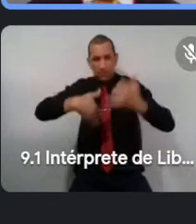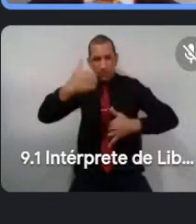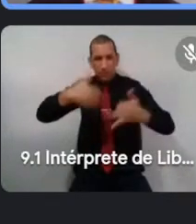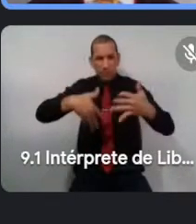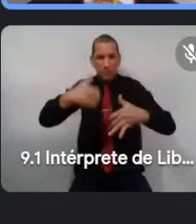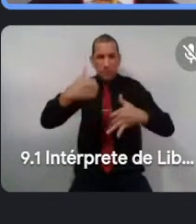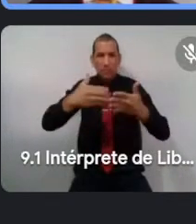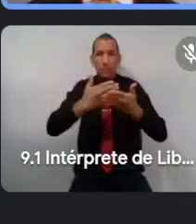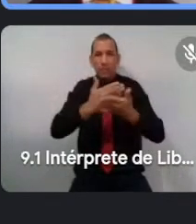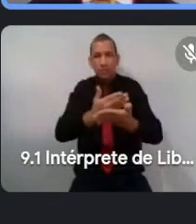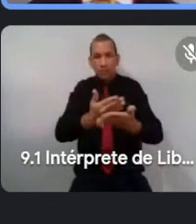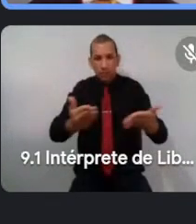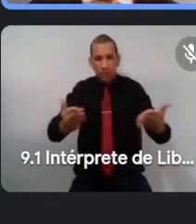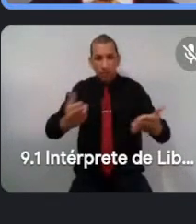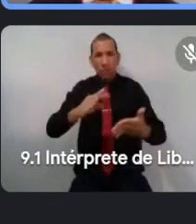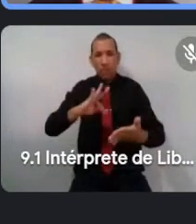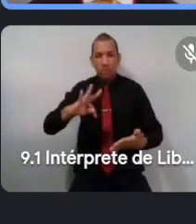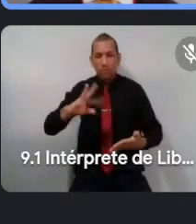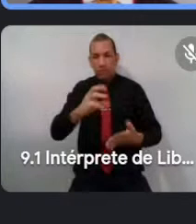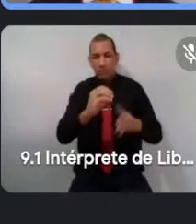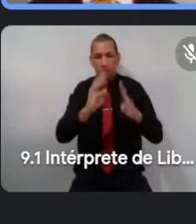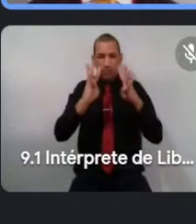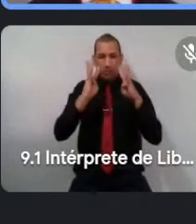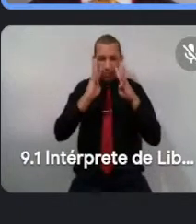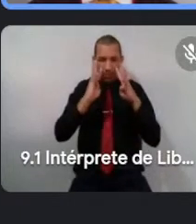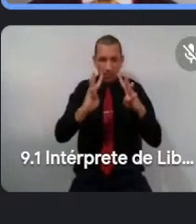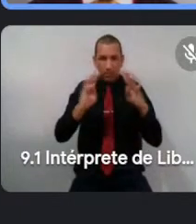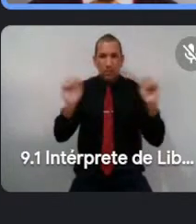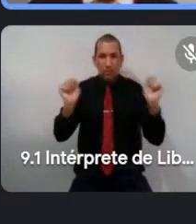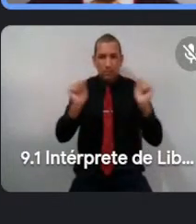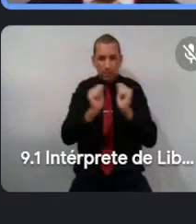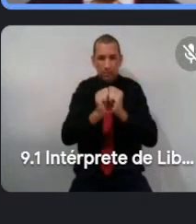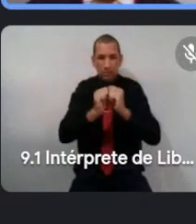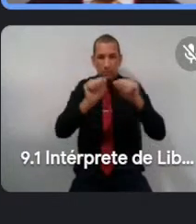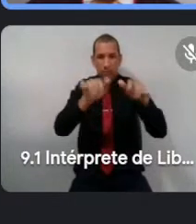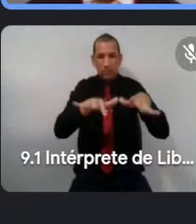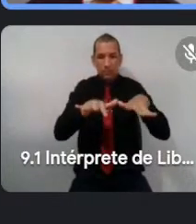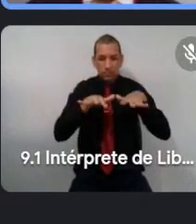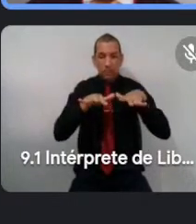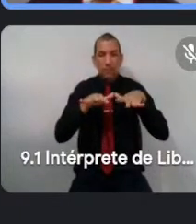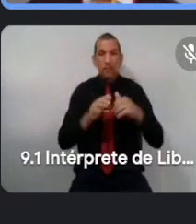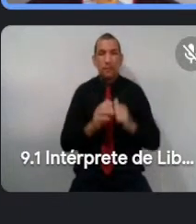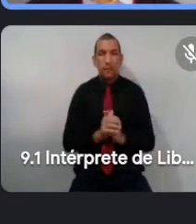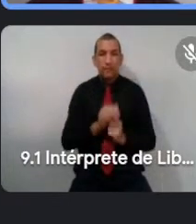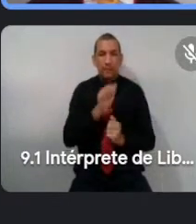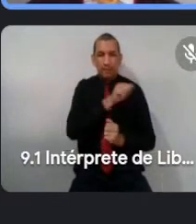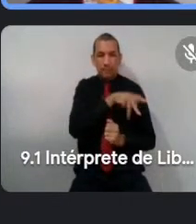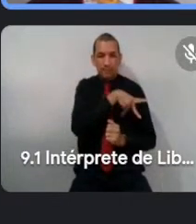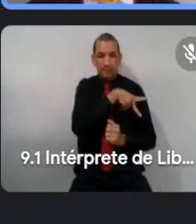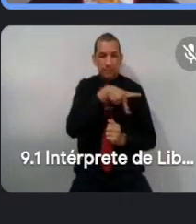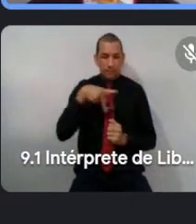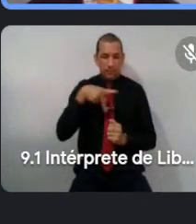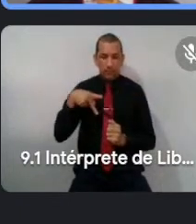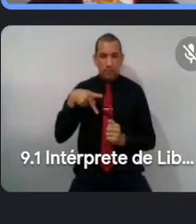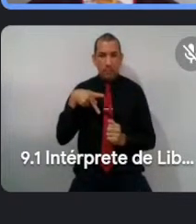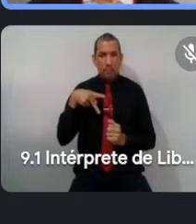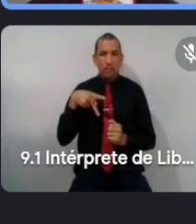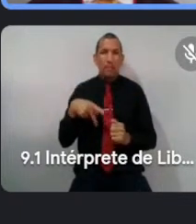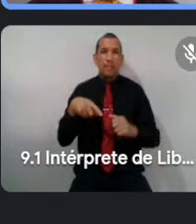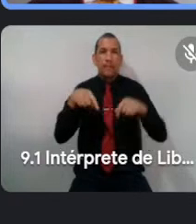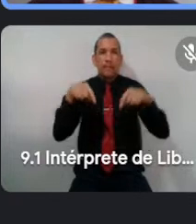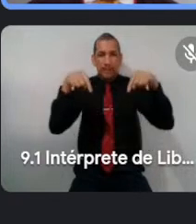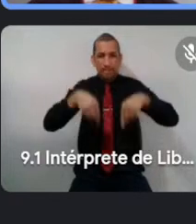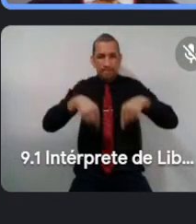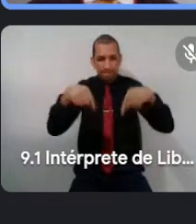hoje é mais ouvir participantes da associação eu ministério público e que Pese as alegações trazidas